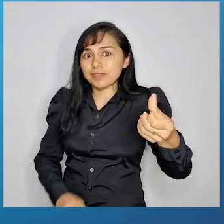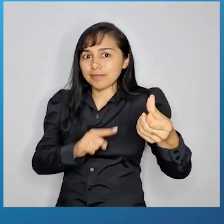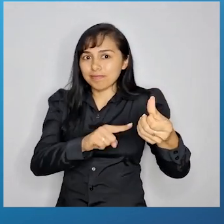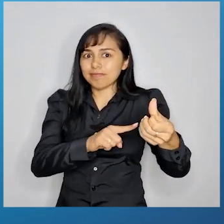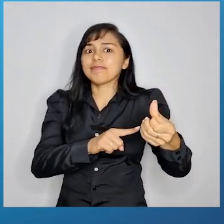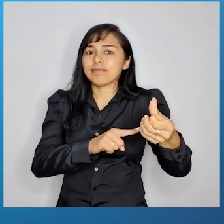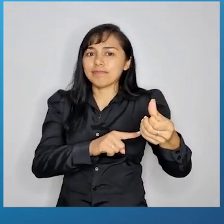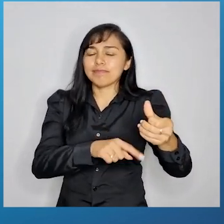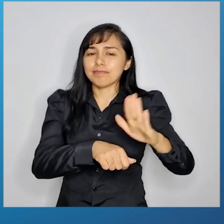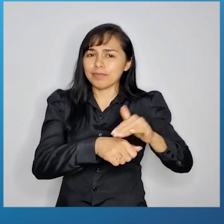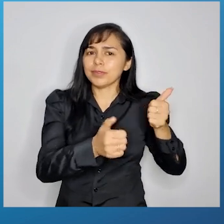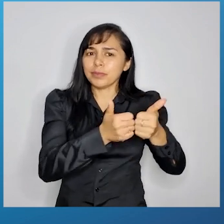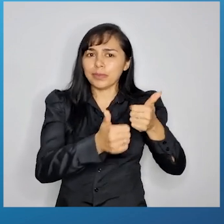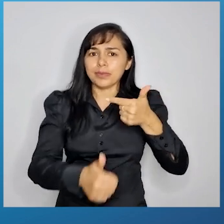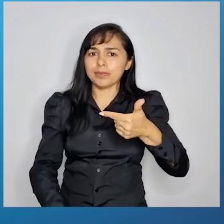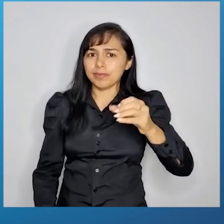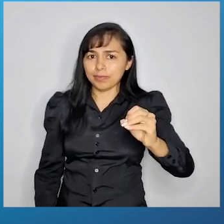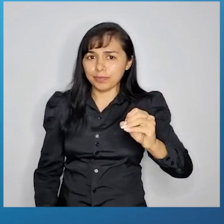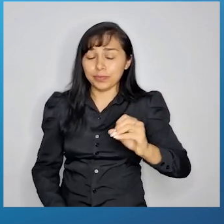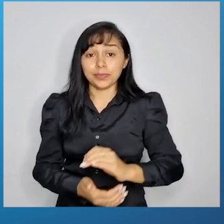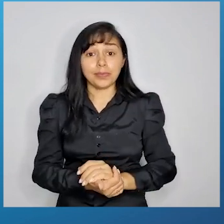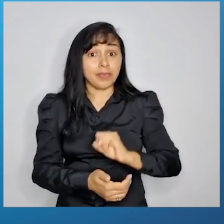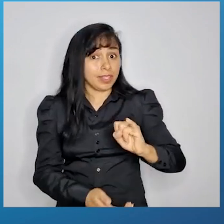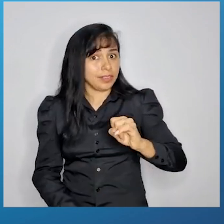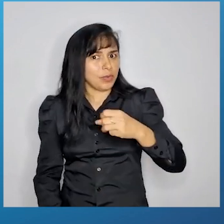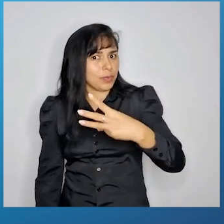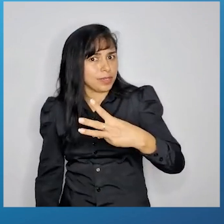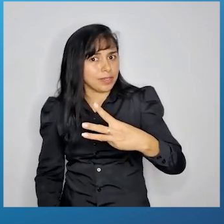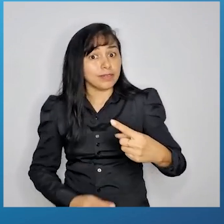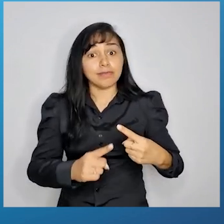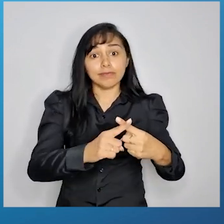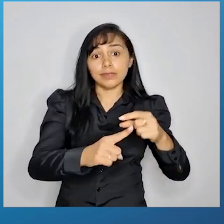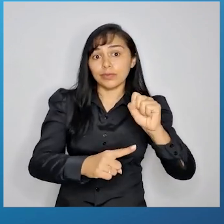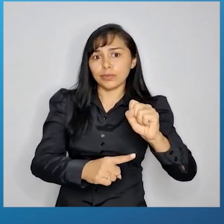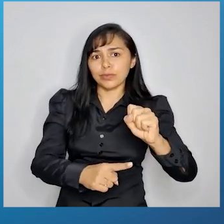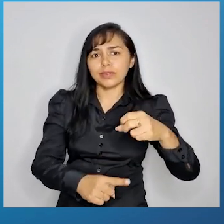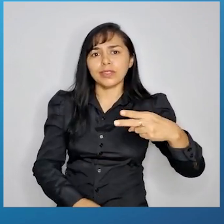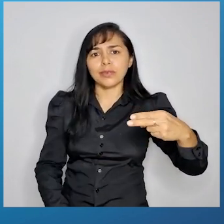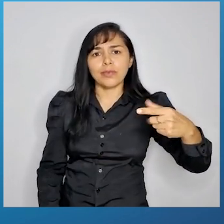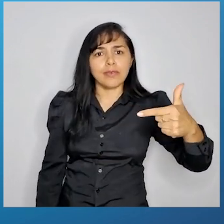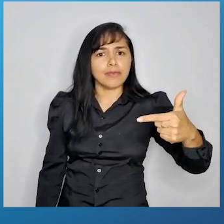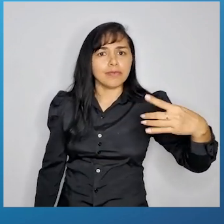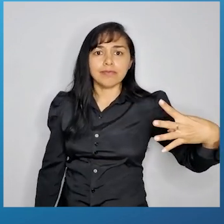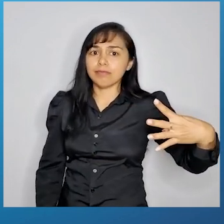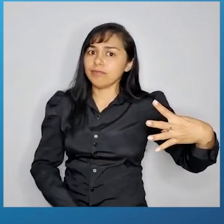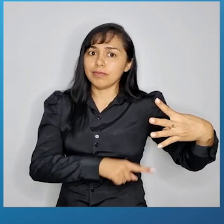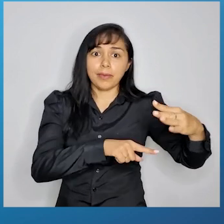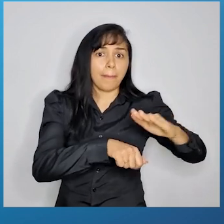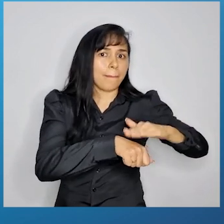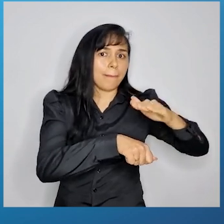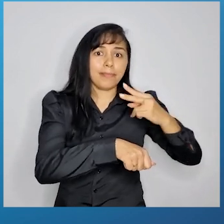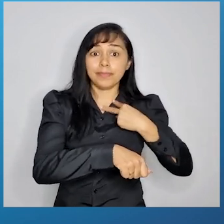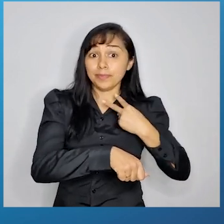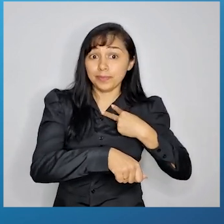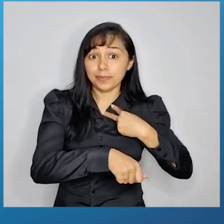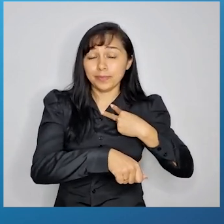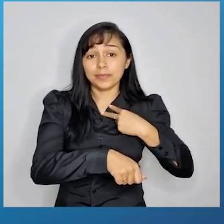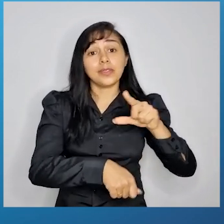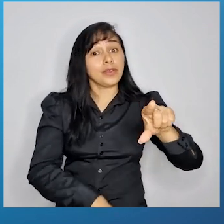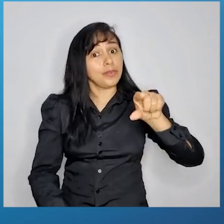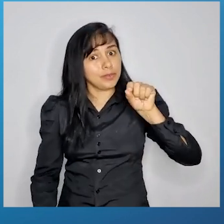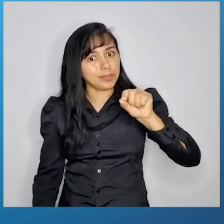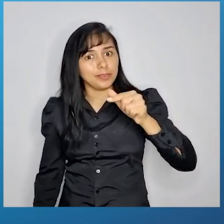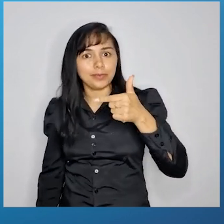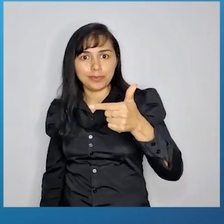Está bem pertinho do 20. 3 vezes 8, 24, já passou demais, né? Então, aqui nós